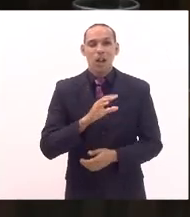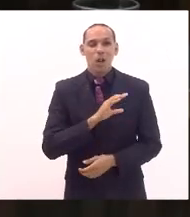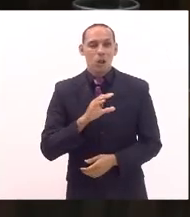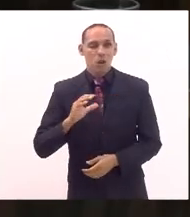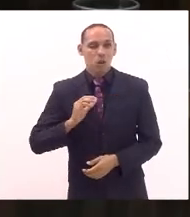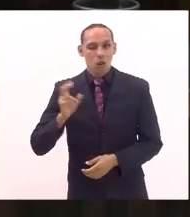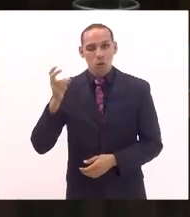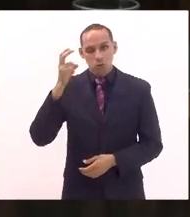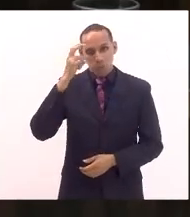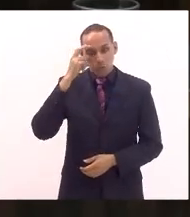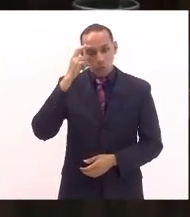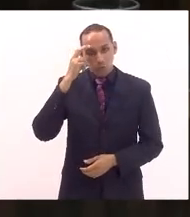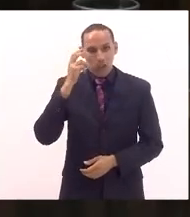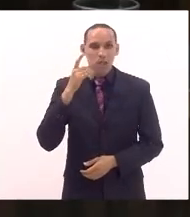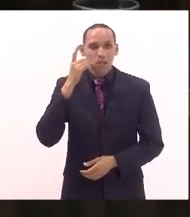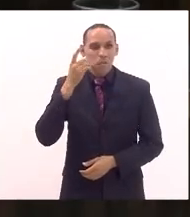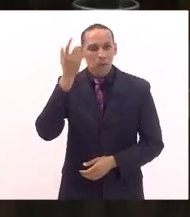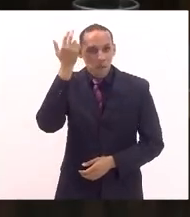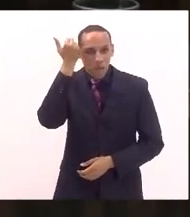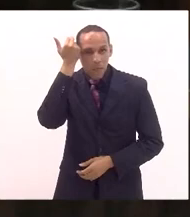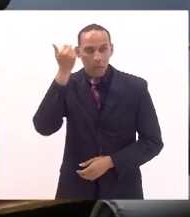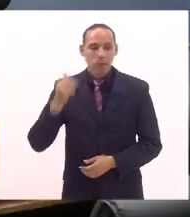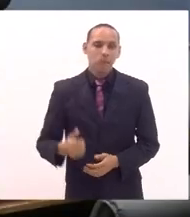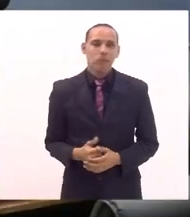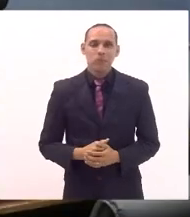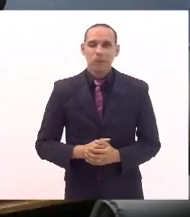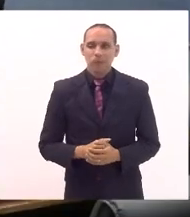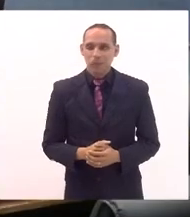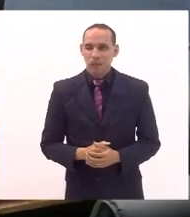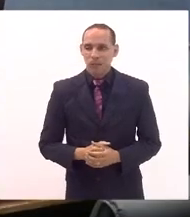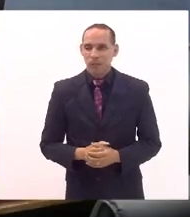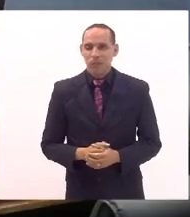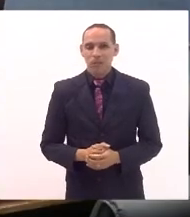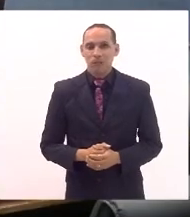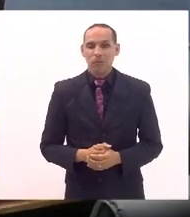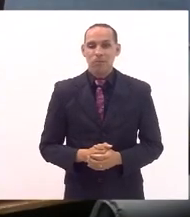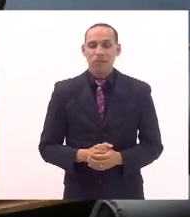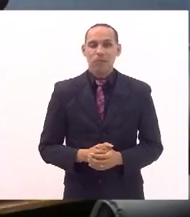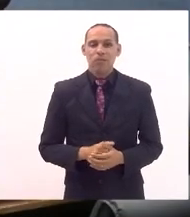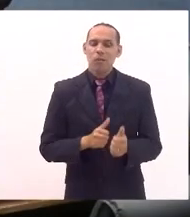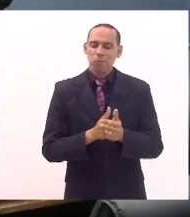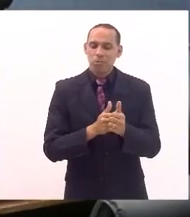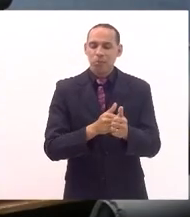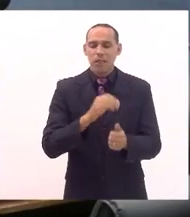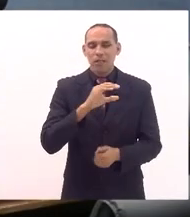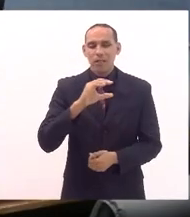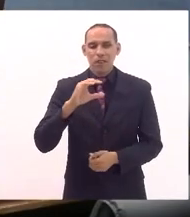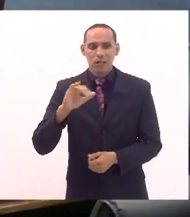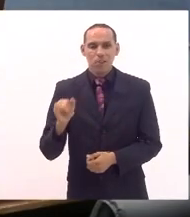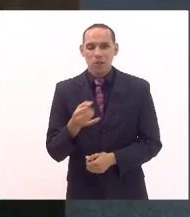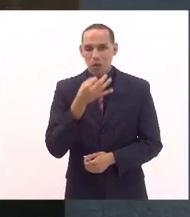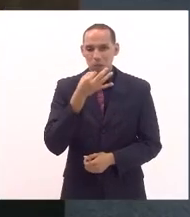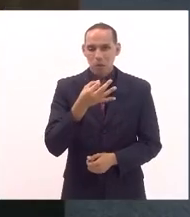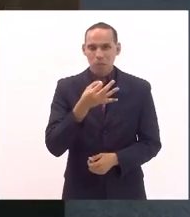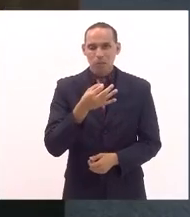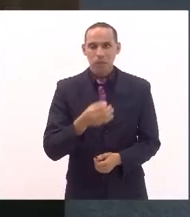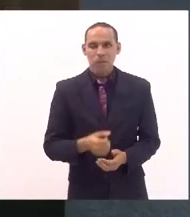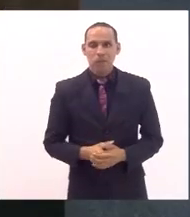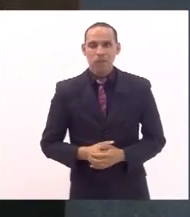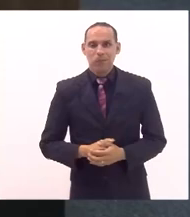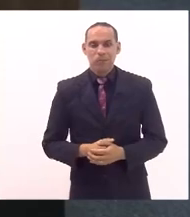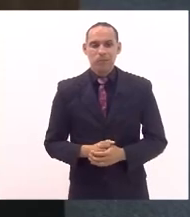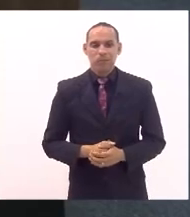de Cultura Deputado Aliomar Coelho o presidente do acompanha o parecer da ccj